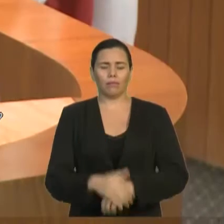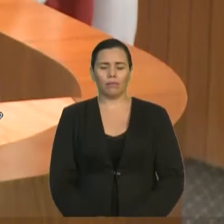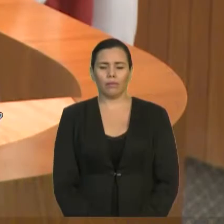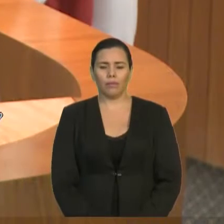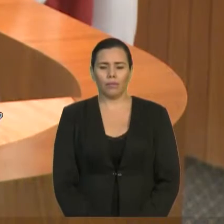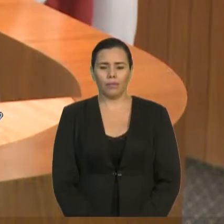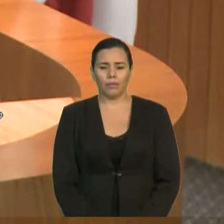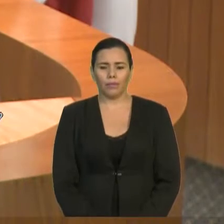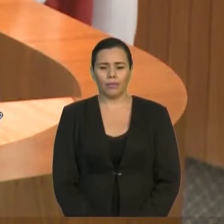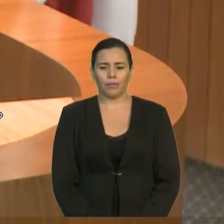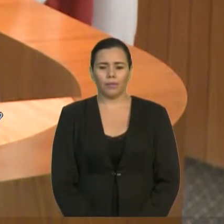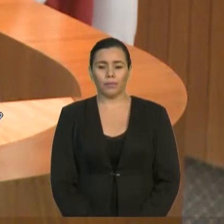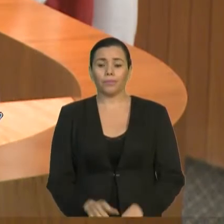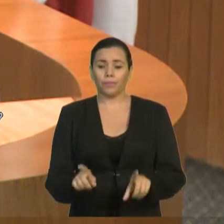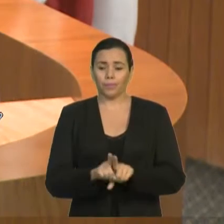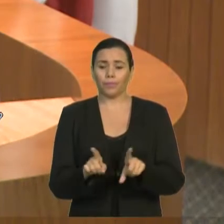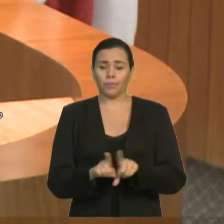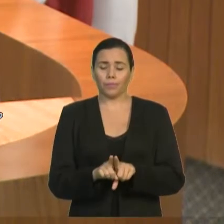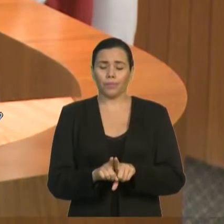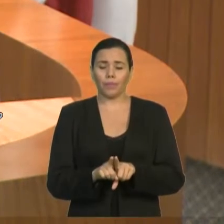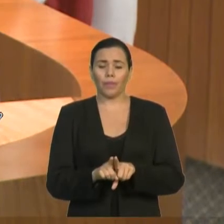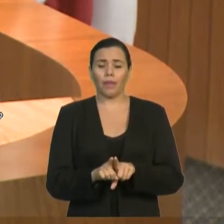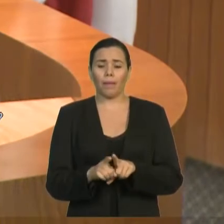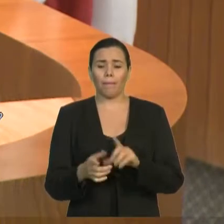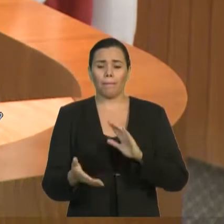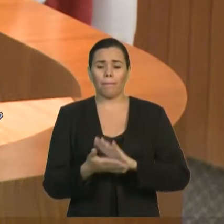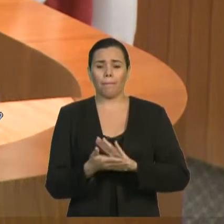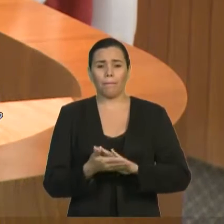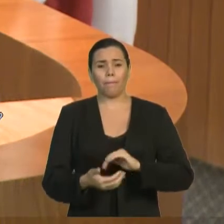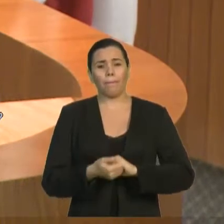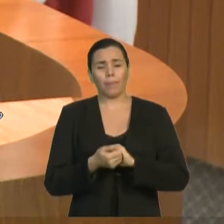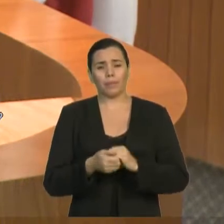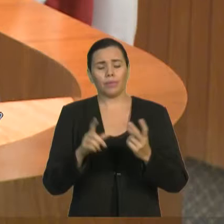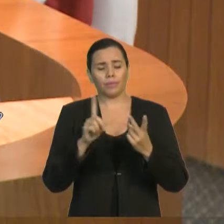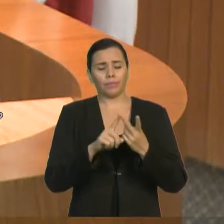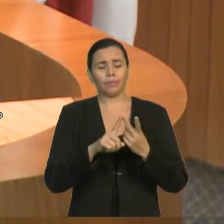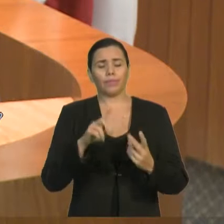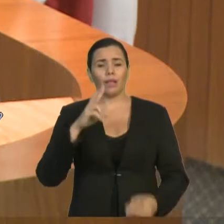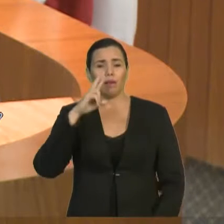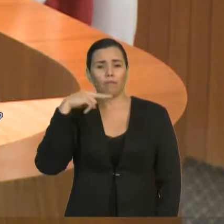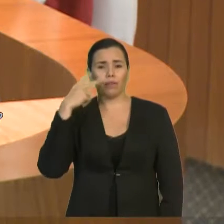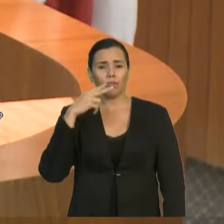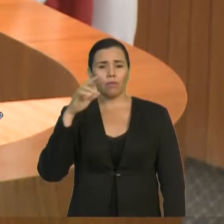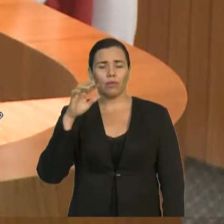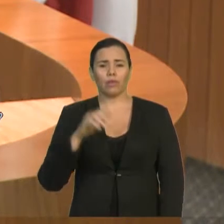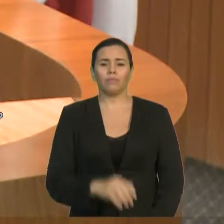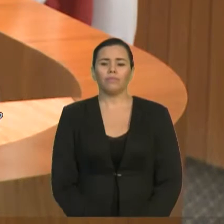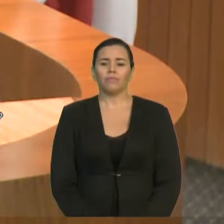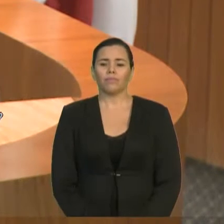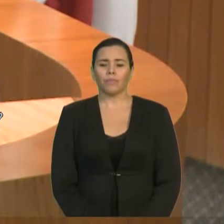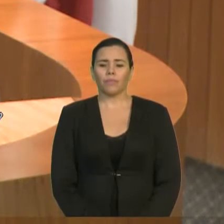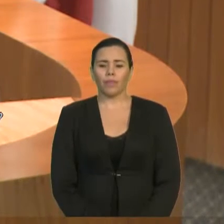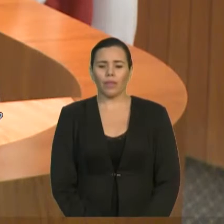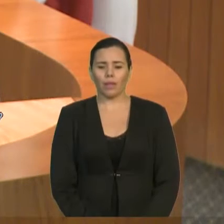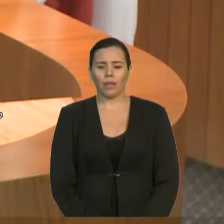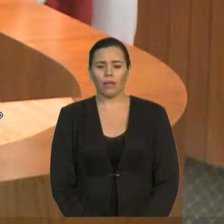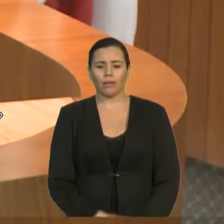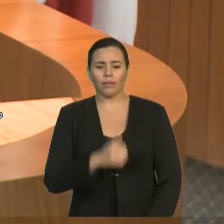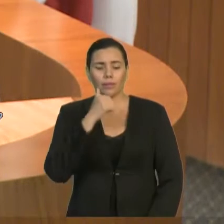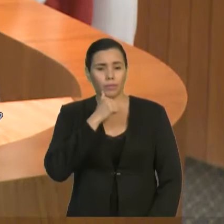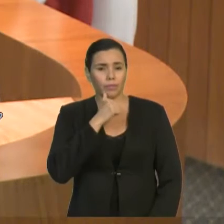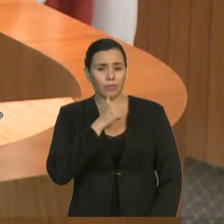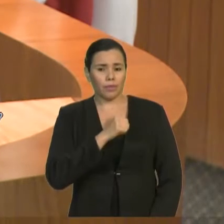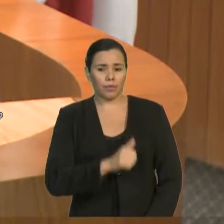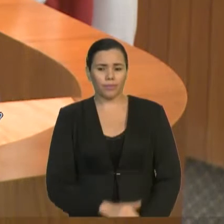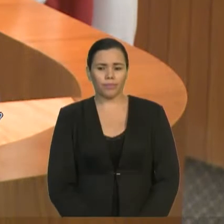quero parabenizar a vereadora Festinha, que se elegeu em Central do Maranhão, uma mulher. Pela